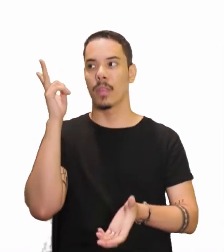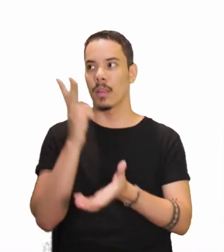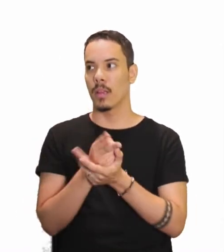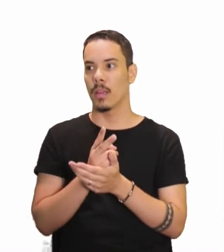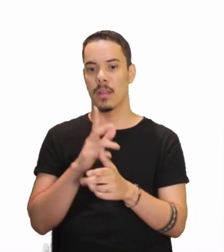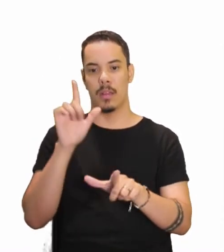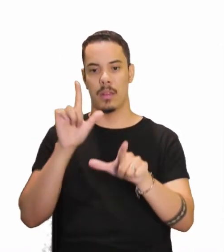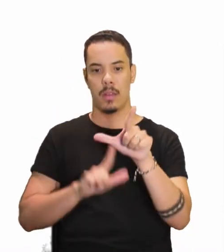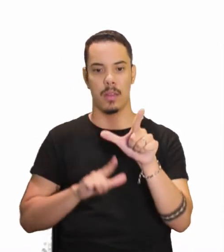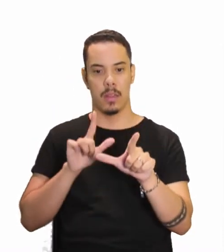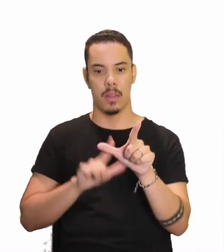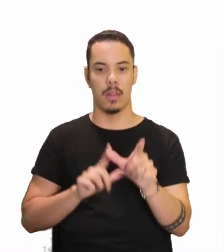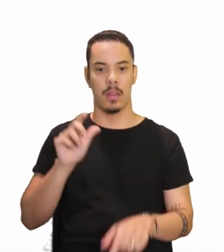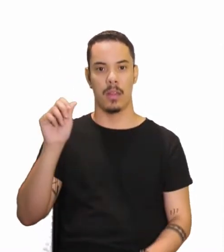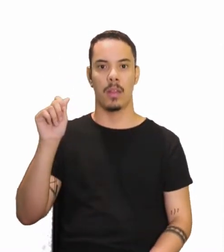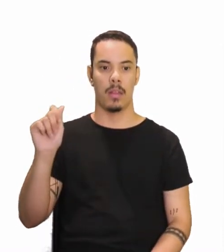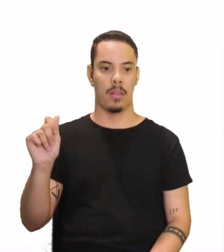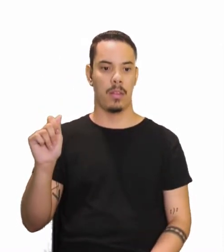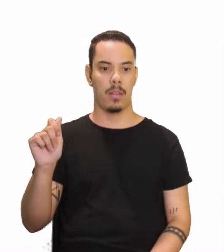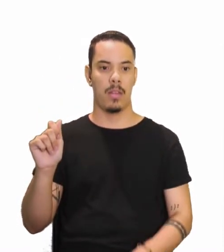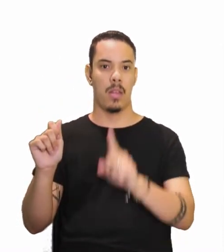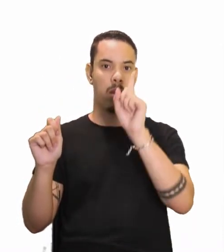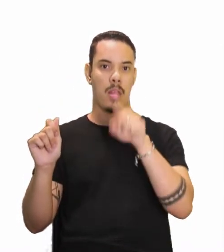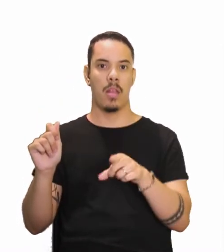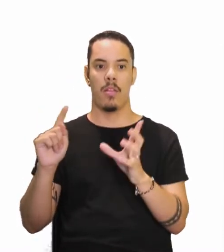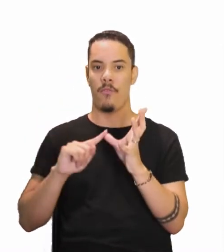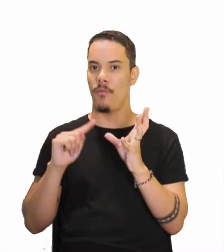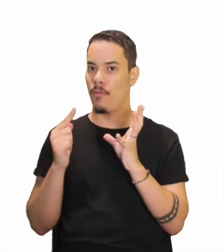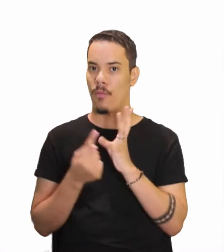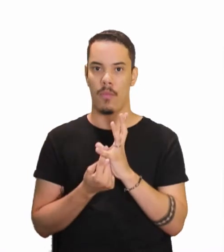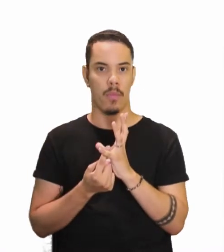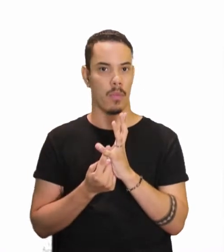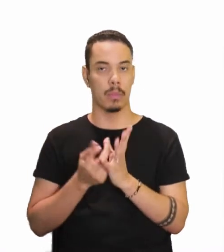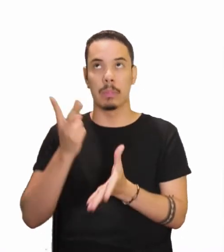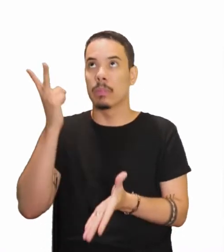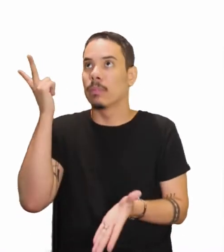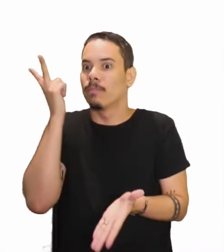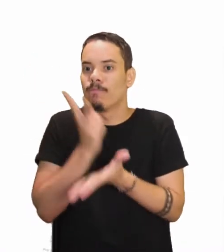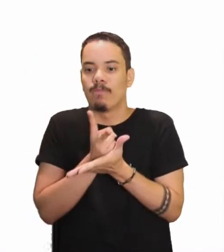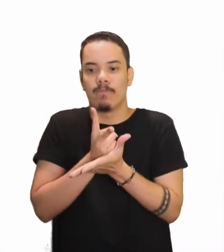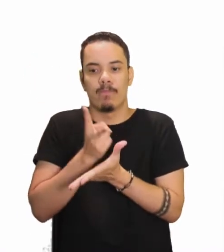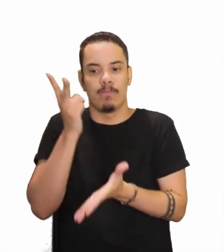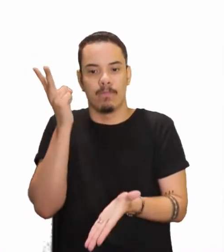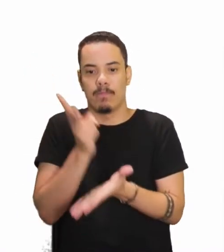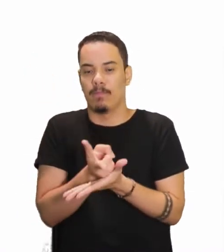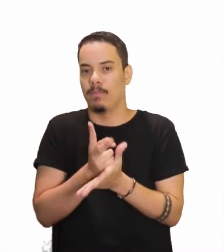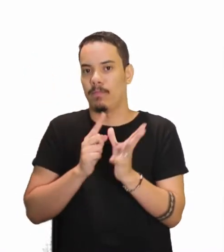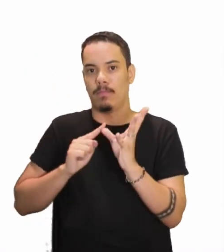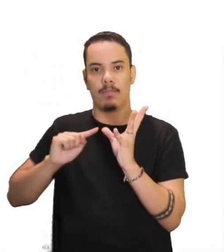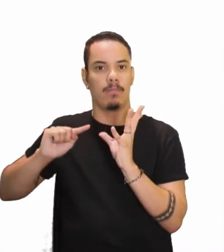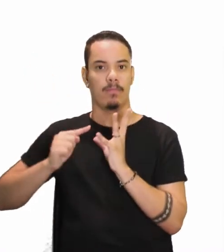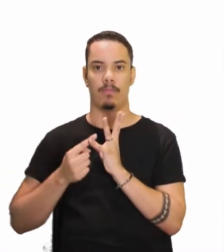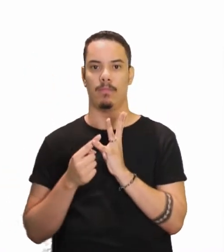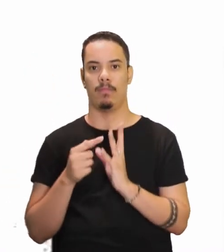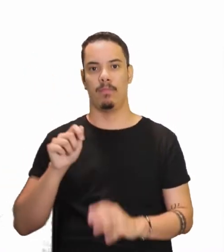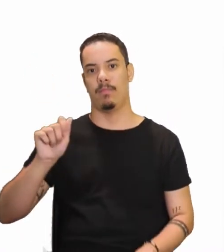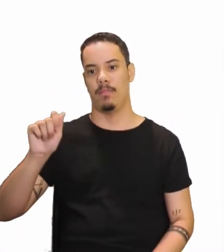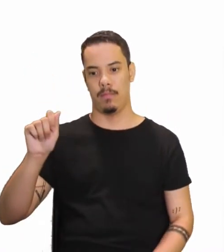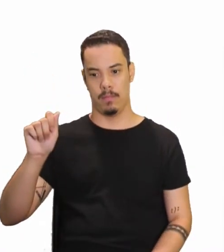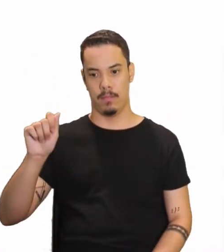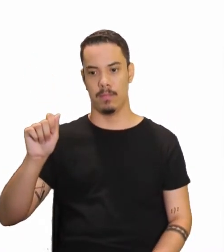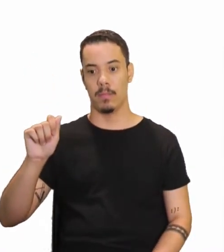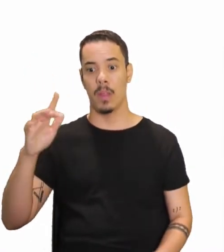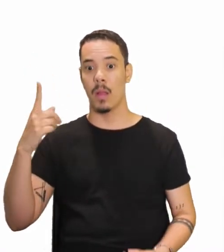letra A será vogal. Beleza? A única que vai ser vogal sempre é a letra A, tá